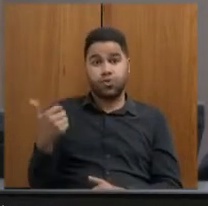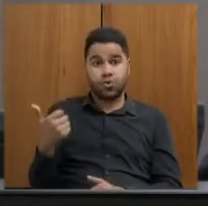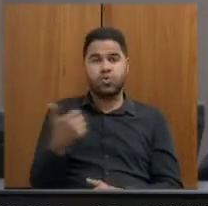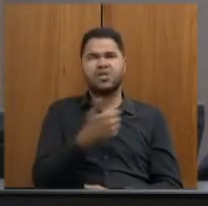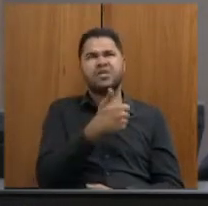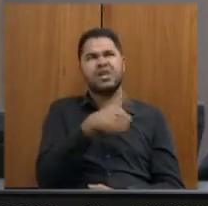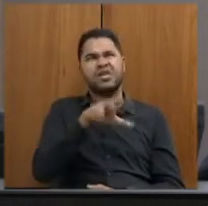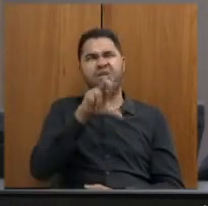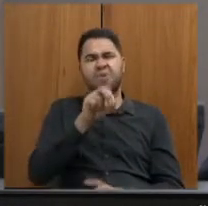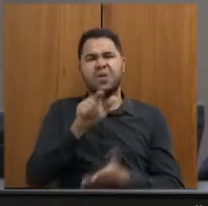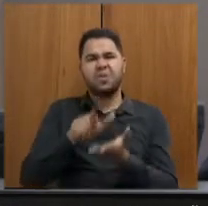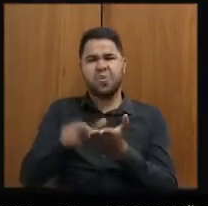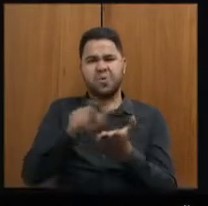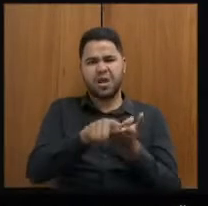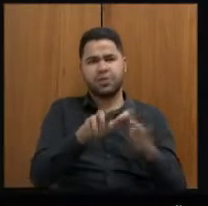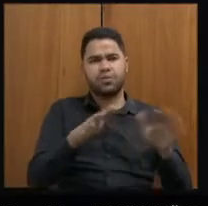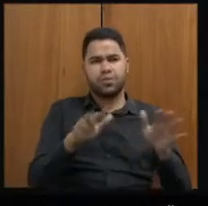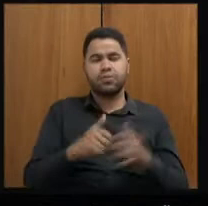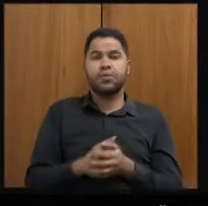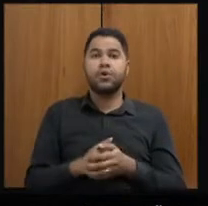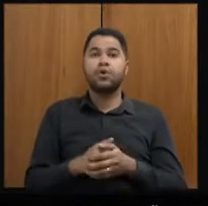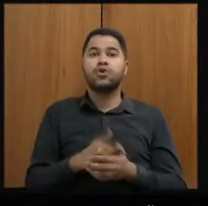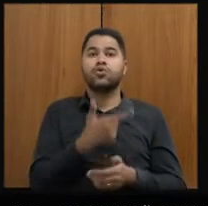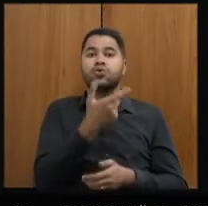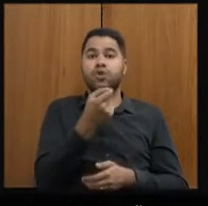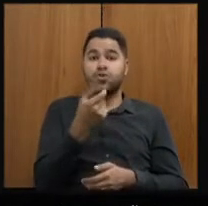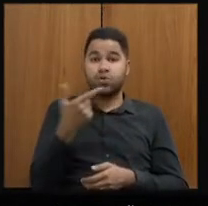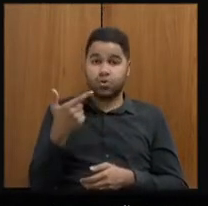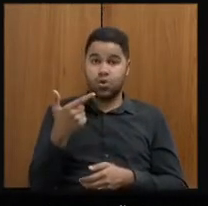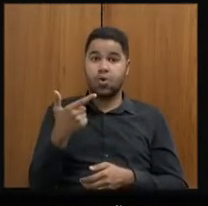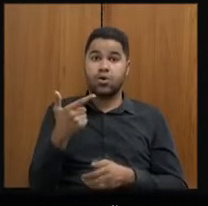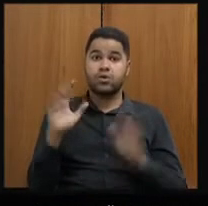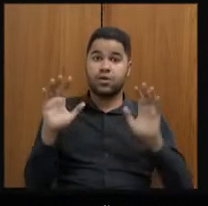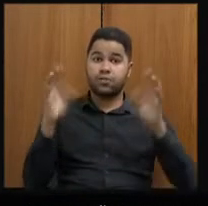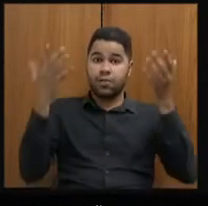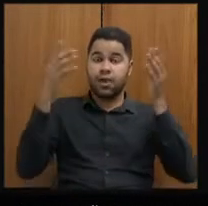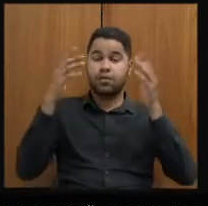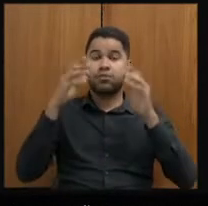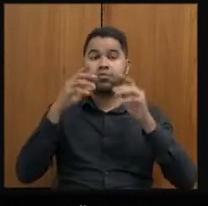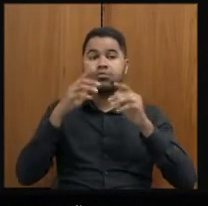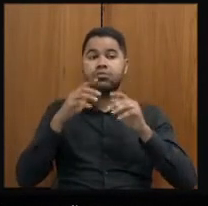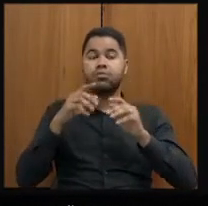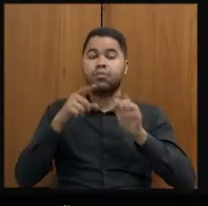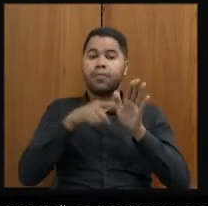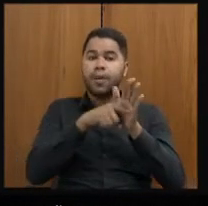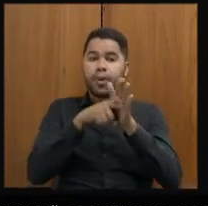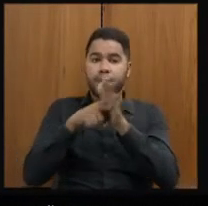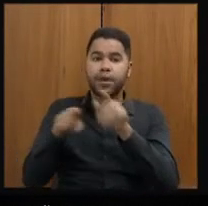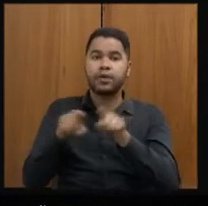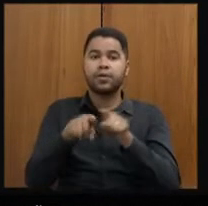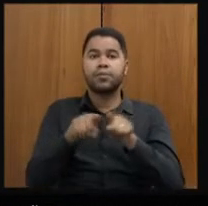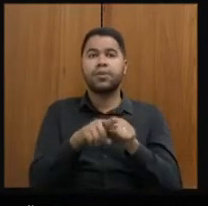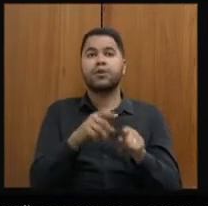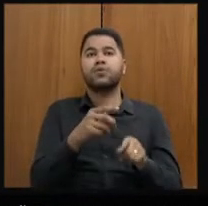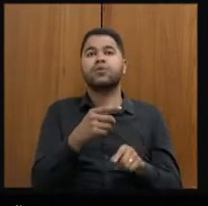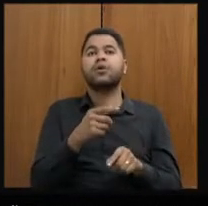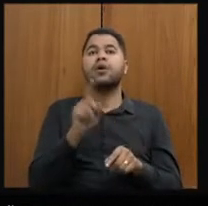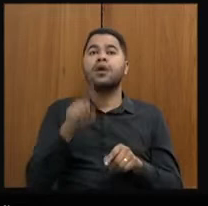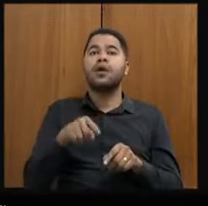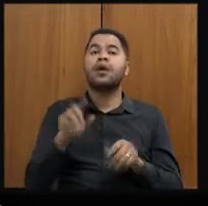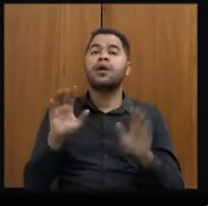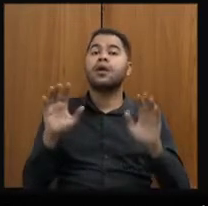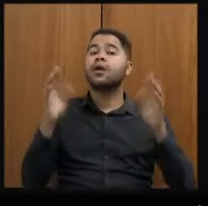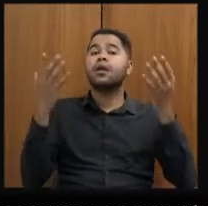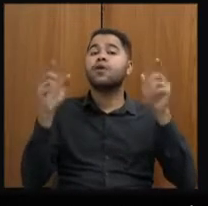praticamente 232 eventos técnicos e mais de 3 mil 364 eventos técnicos realizados